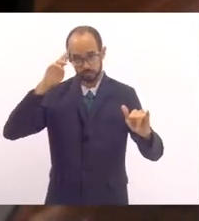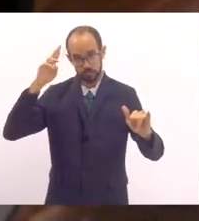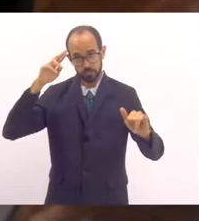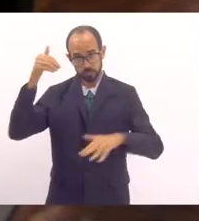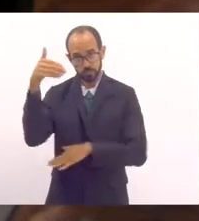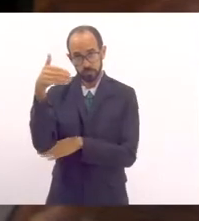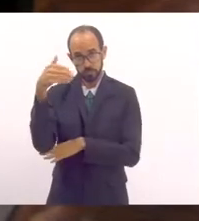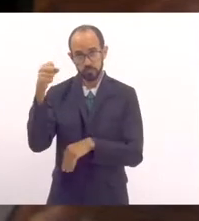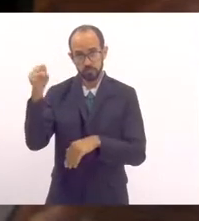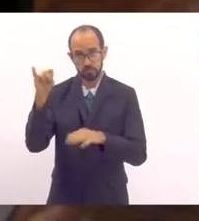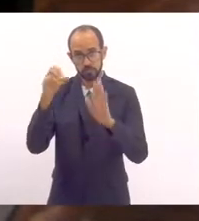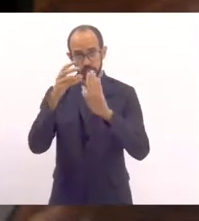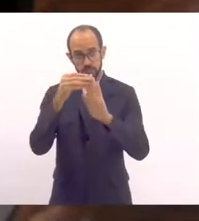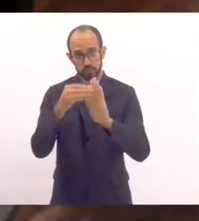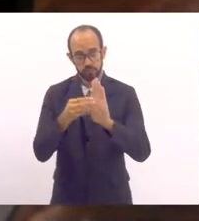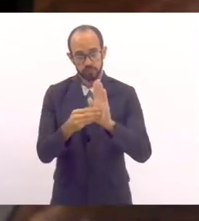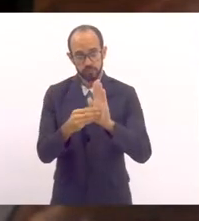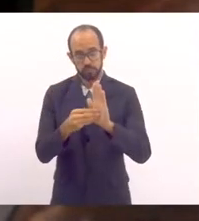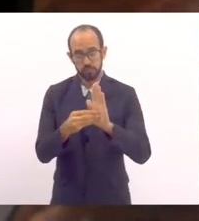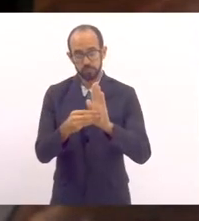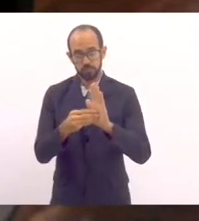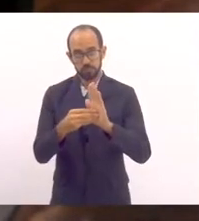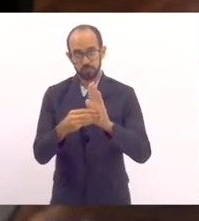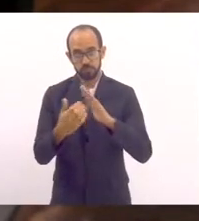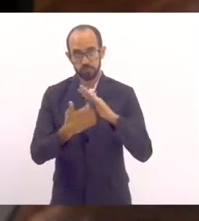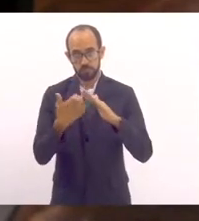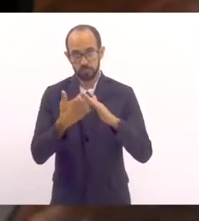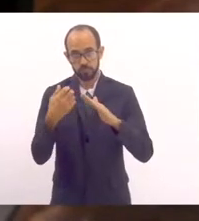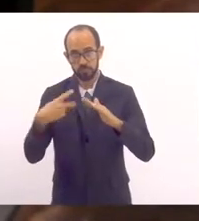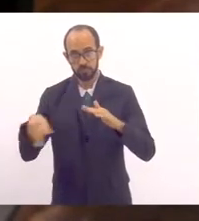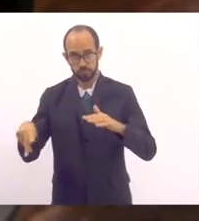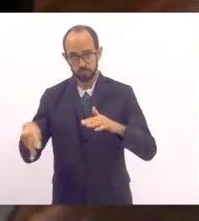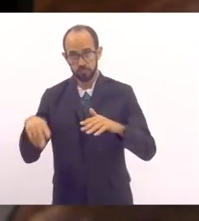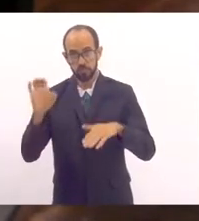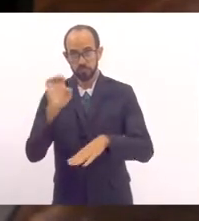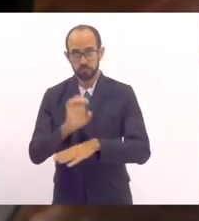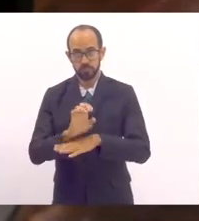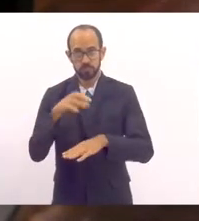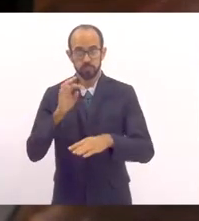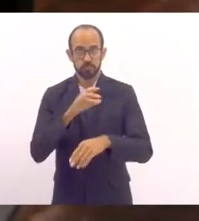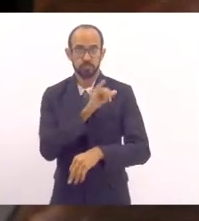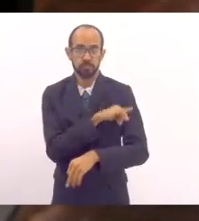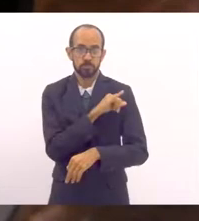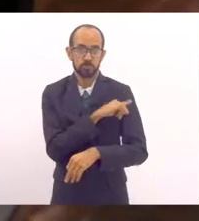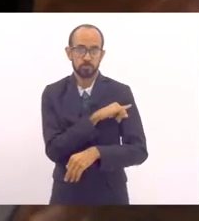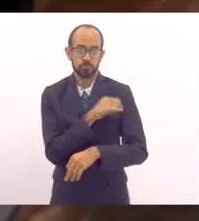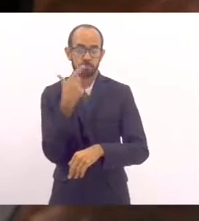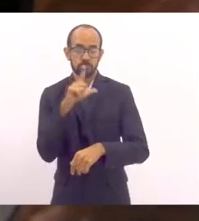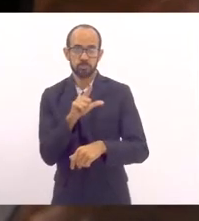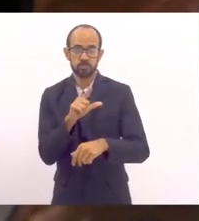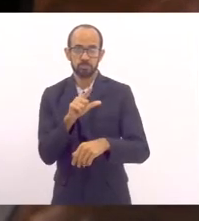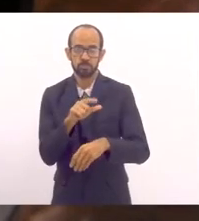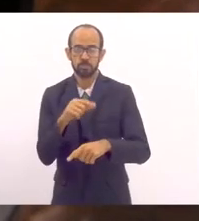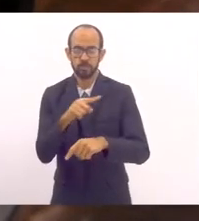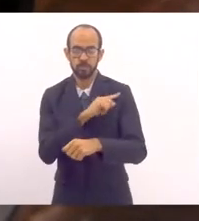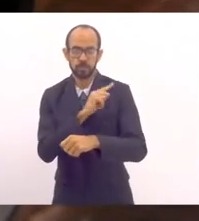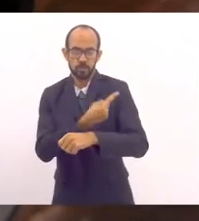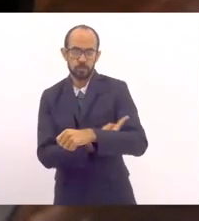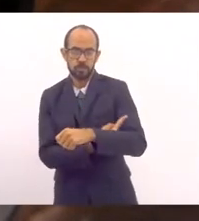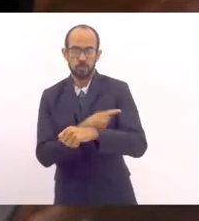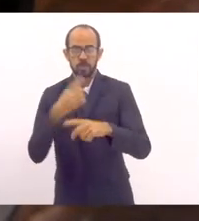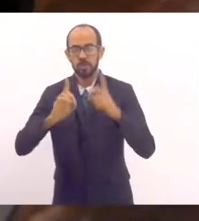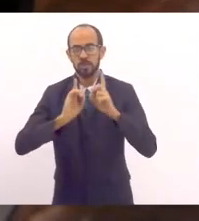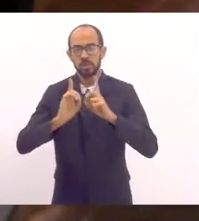regulamentar o empreendimento dele, o Estado do Rio ganha força nas discussões